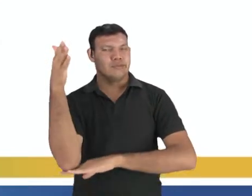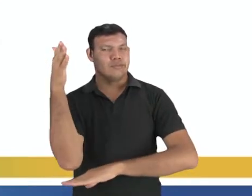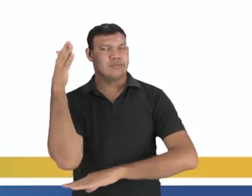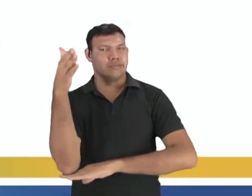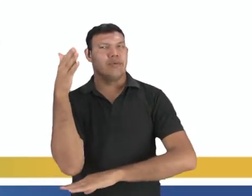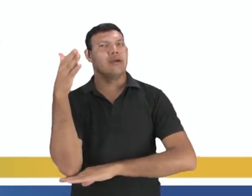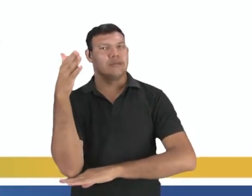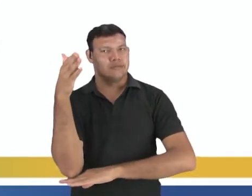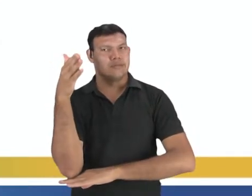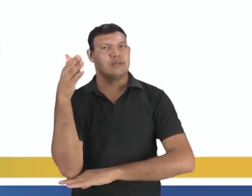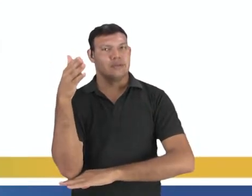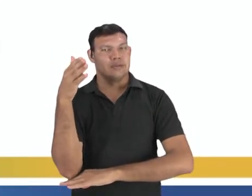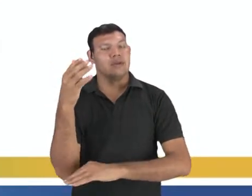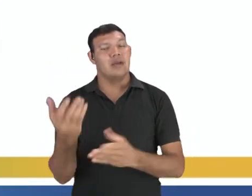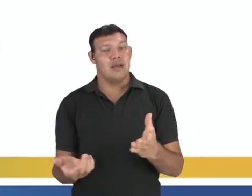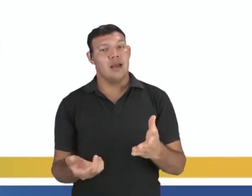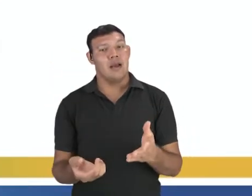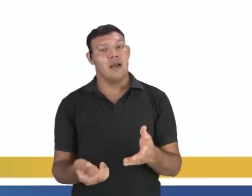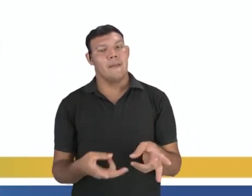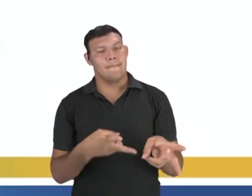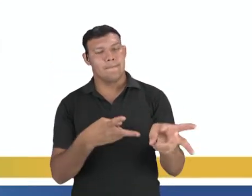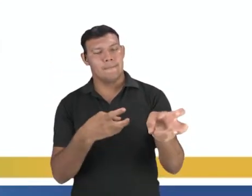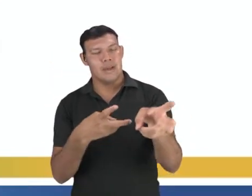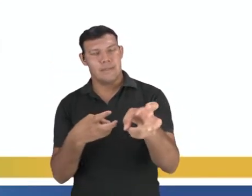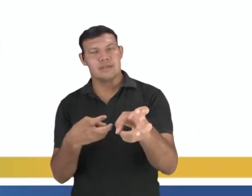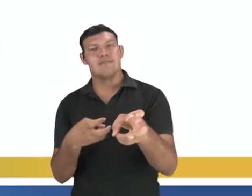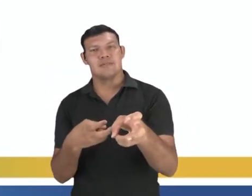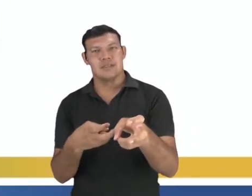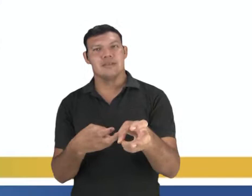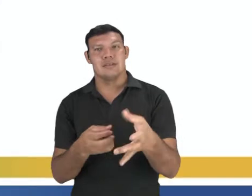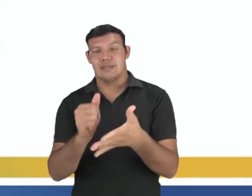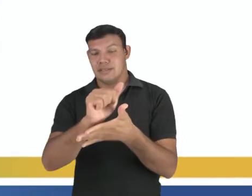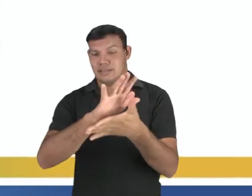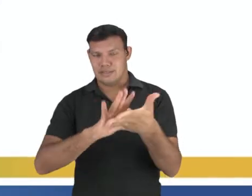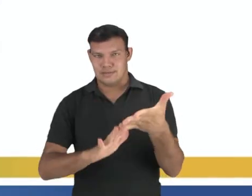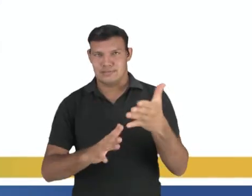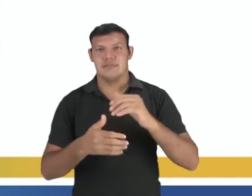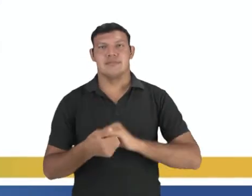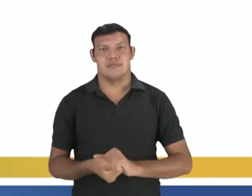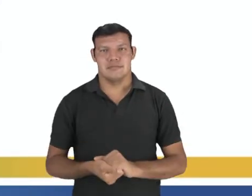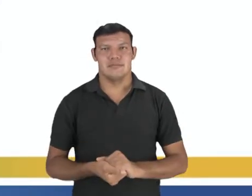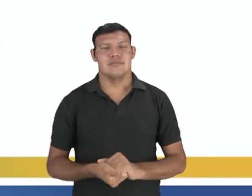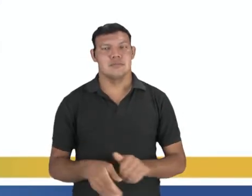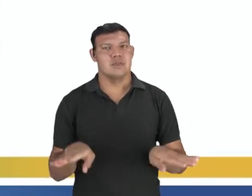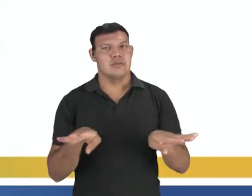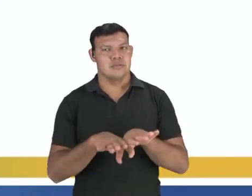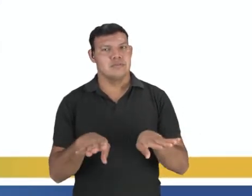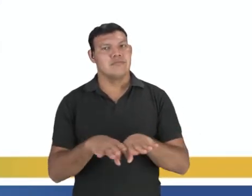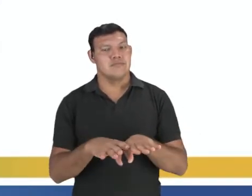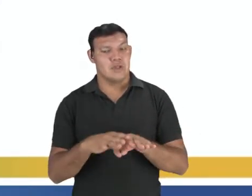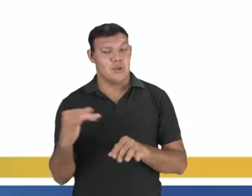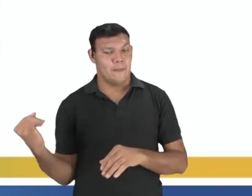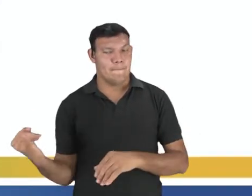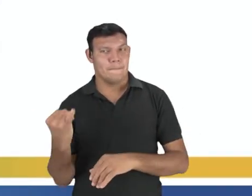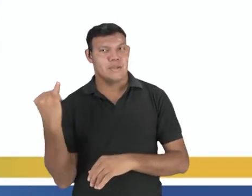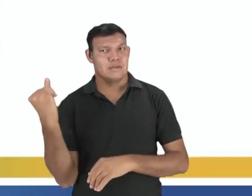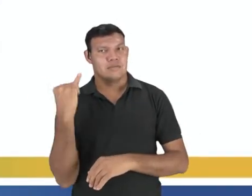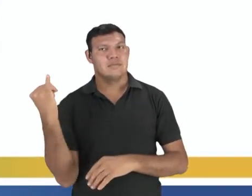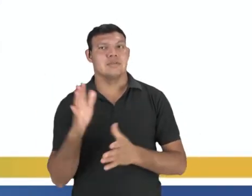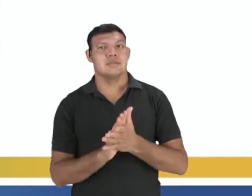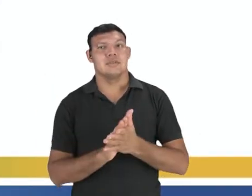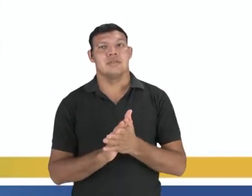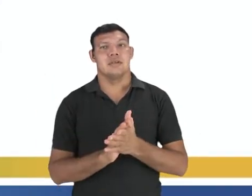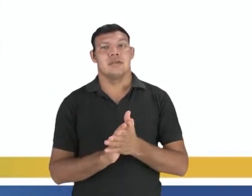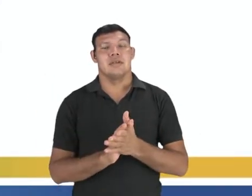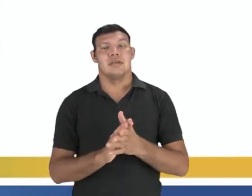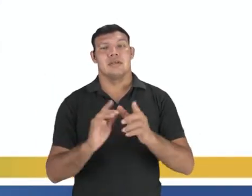com que surgem em problemas e da grande importância para a